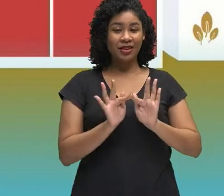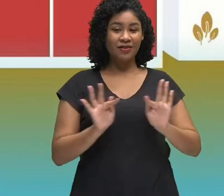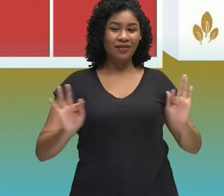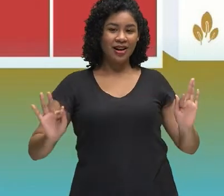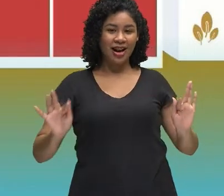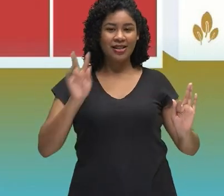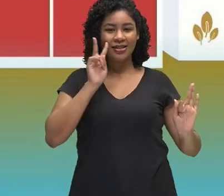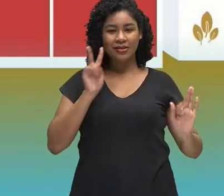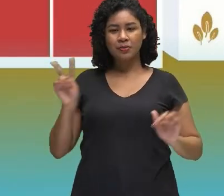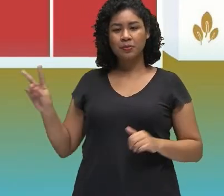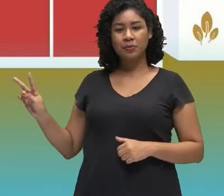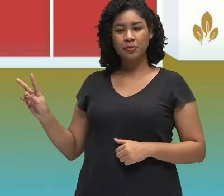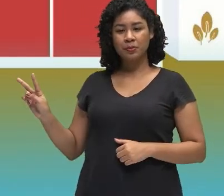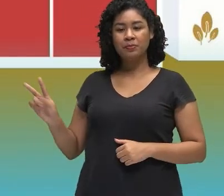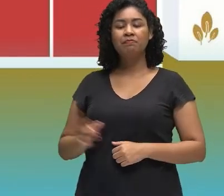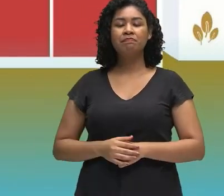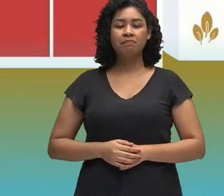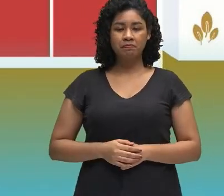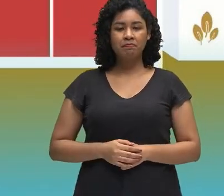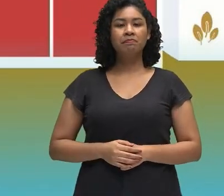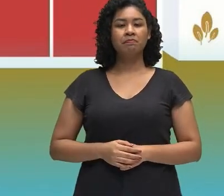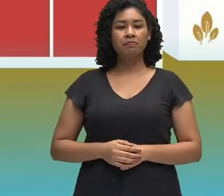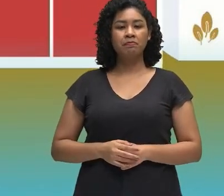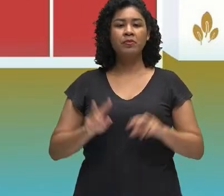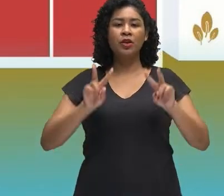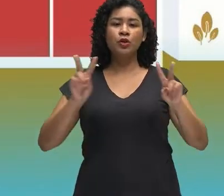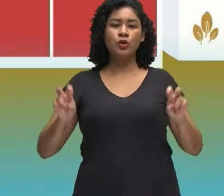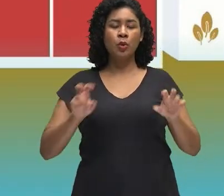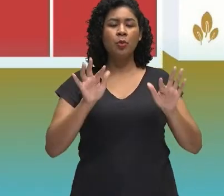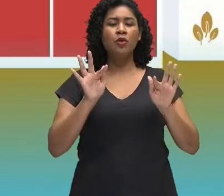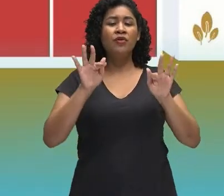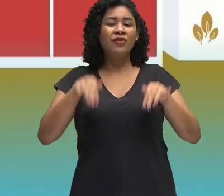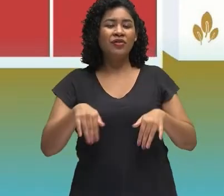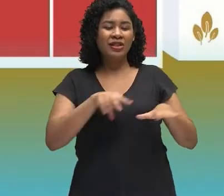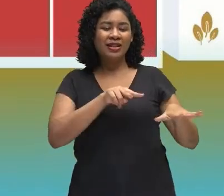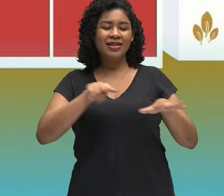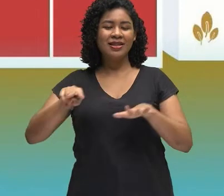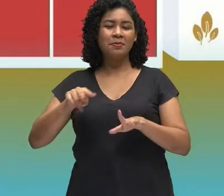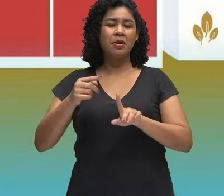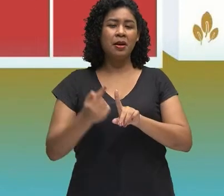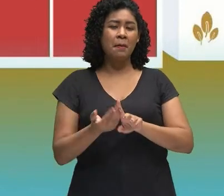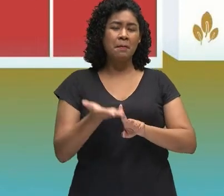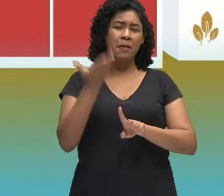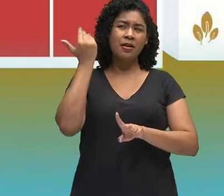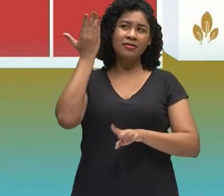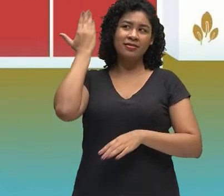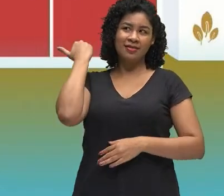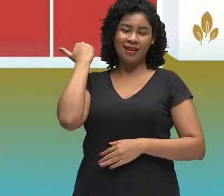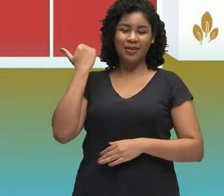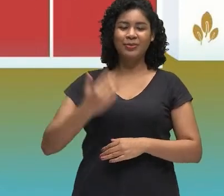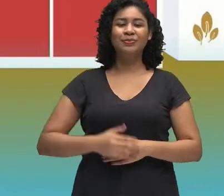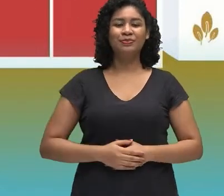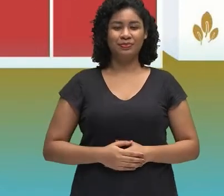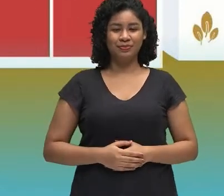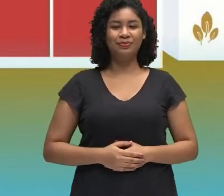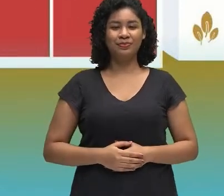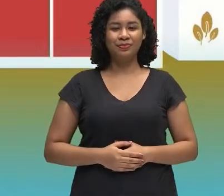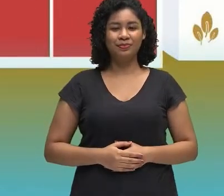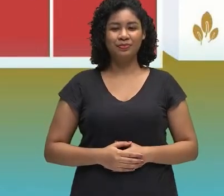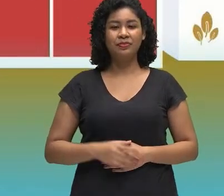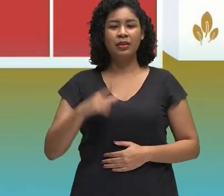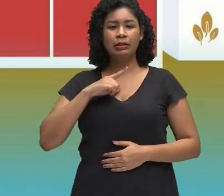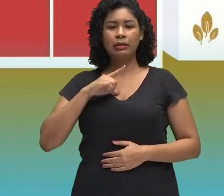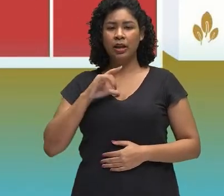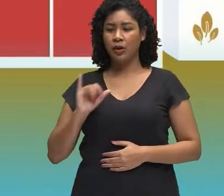last weekend, fala do final de semana passado, né? Já que a gente está falando do passado. Aqui, quem que está fazendo?